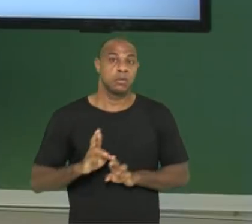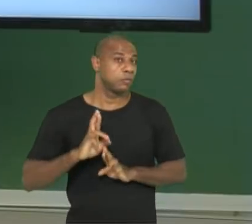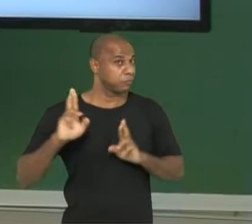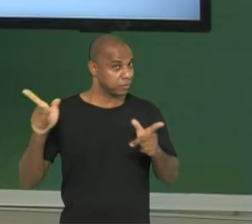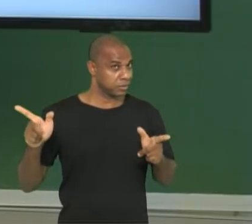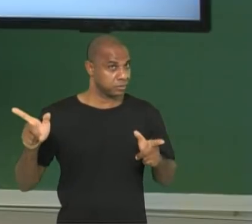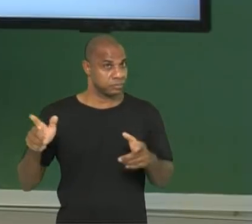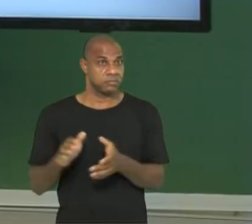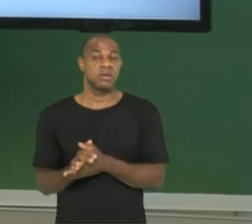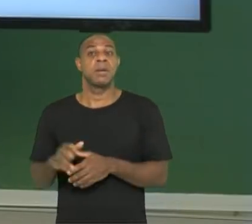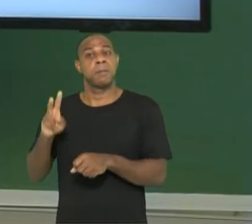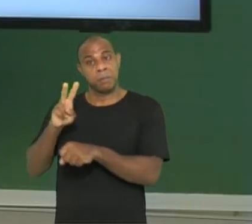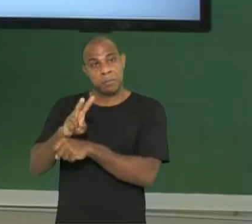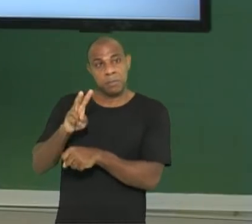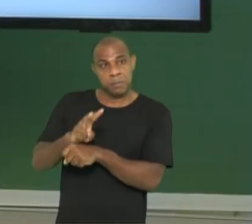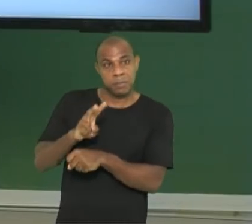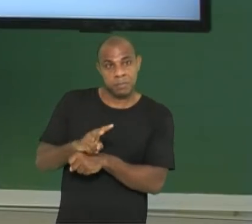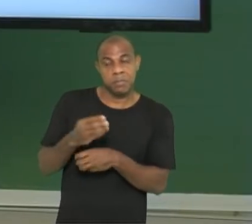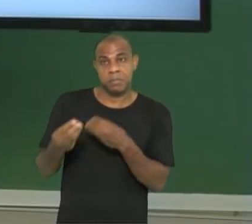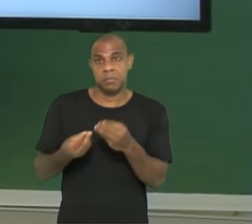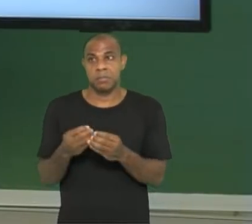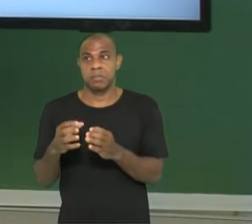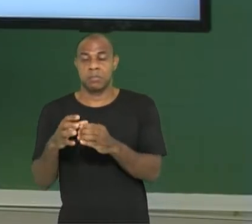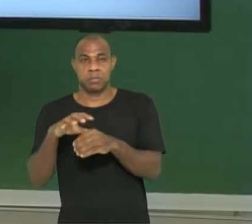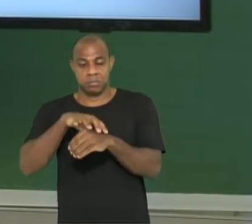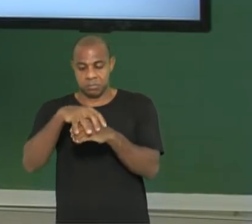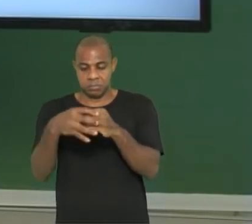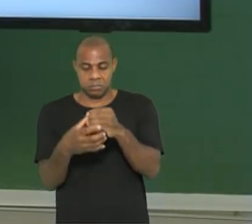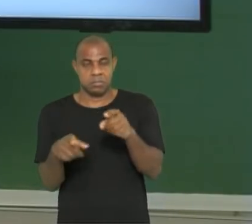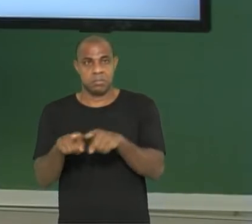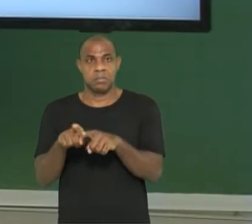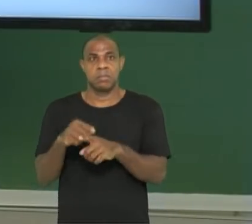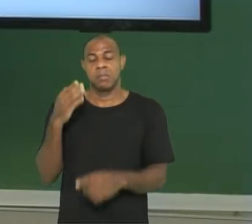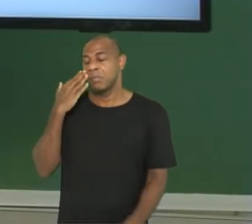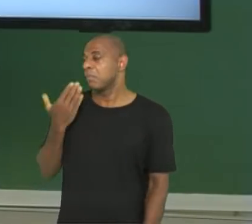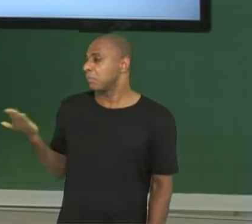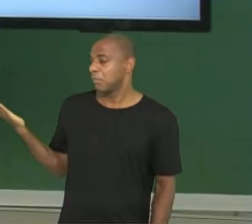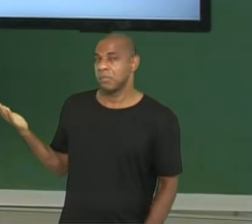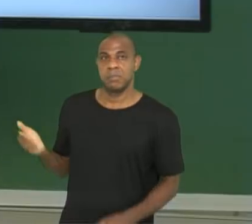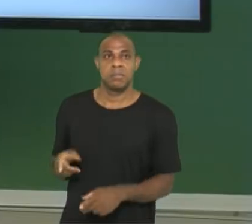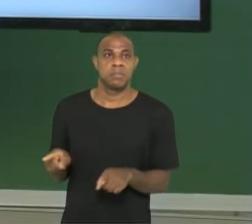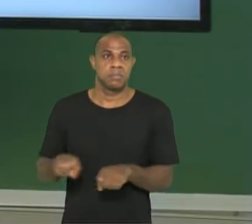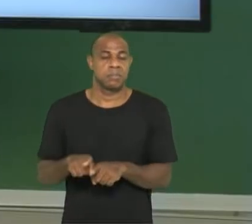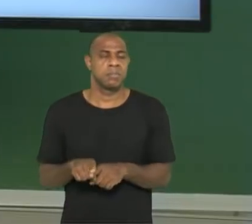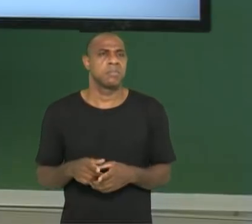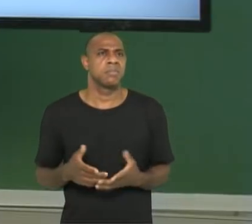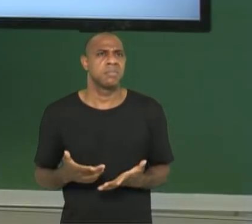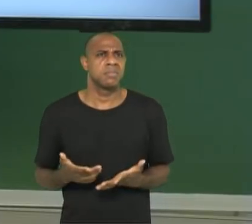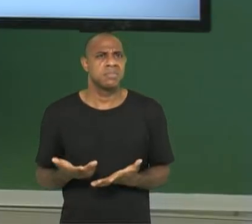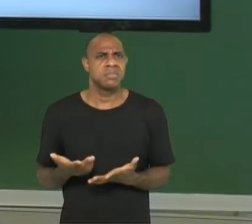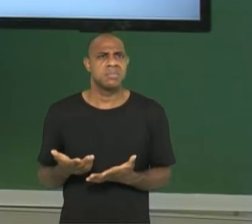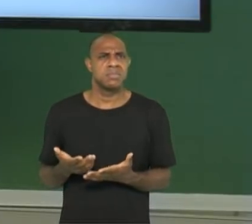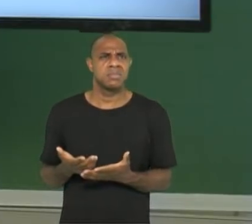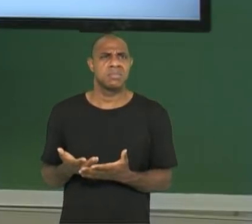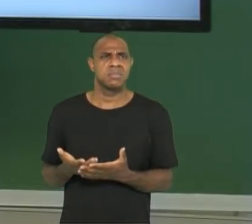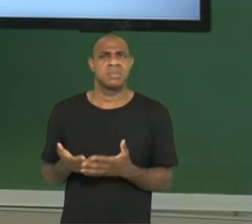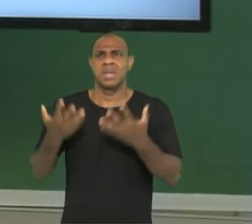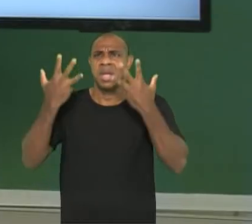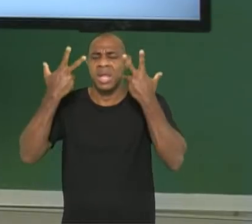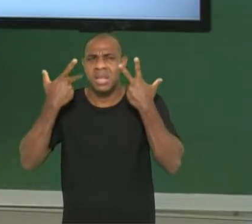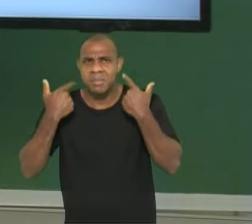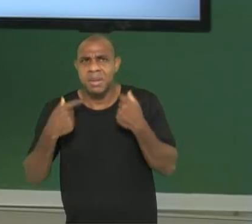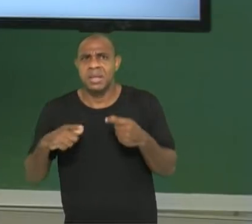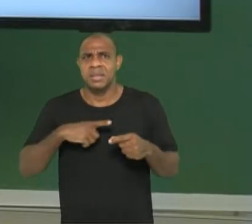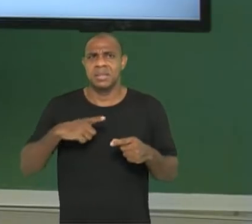o embrião dos choques e contra a dessecação. Quando esses animais nascem, eles têm o cuidado